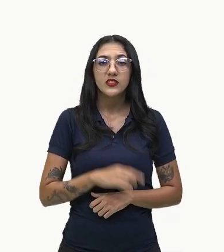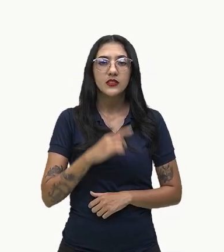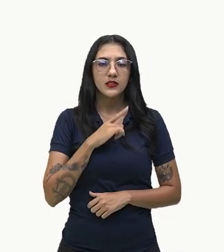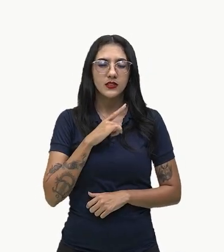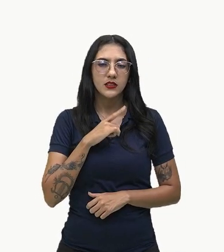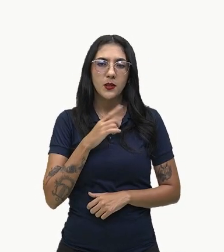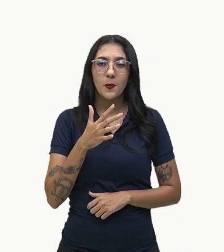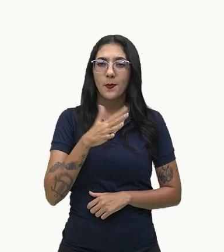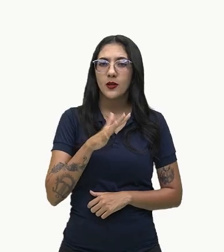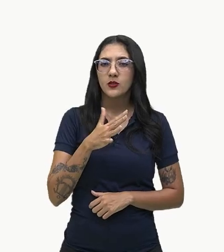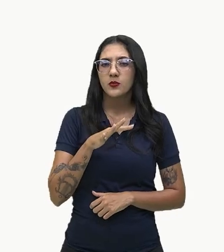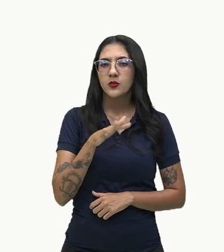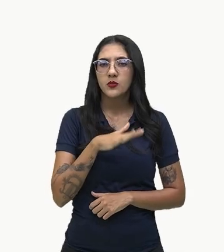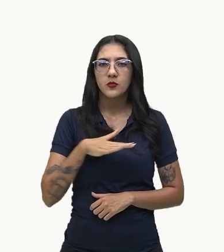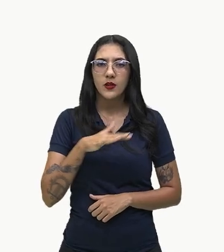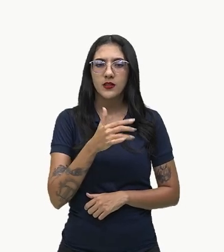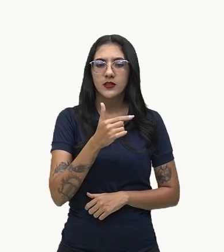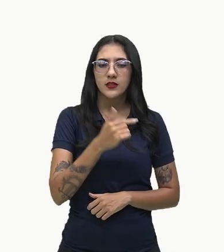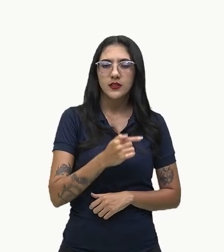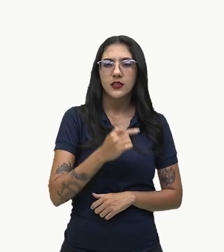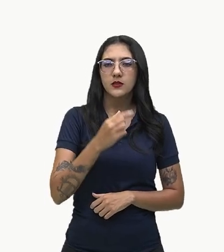de